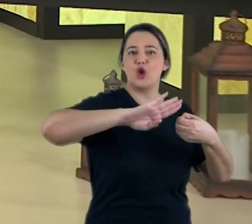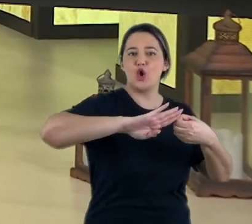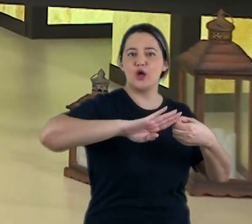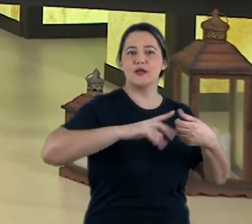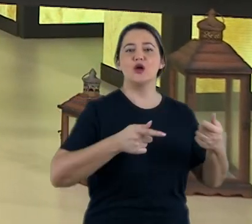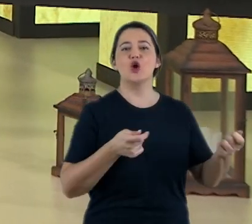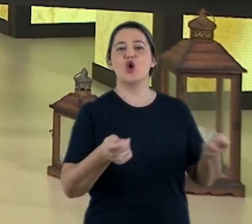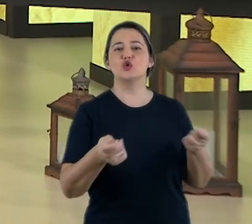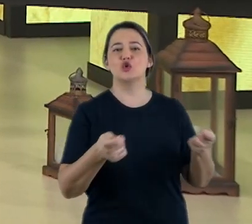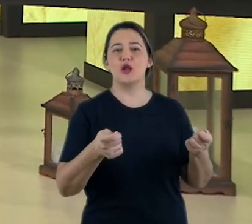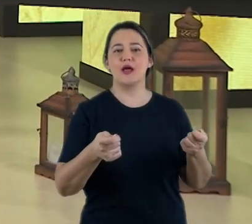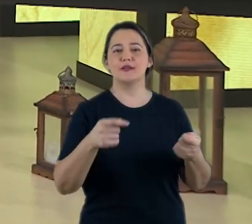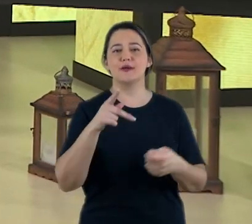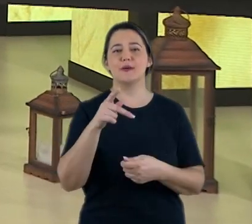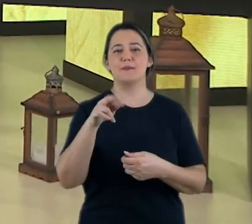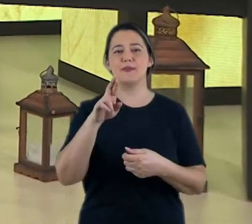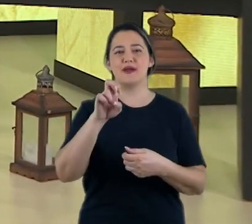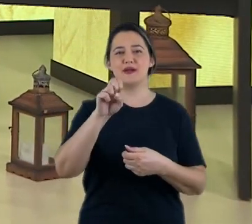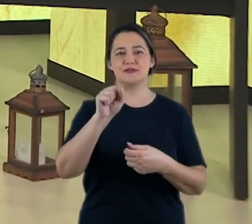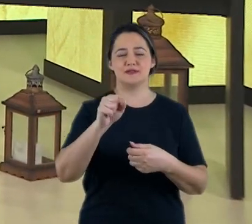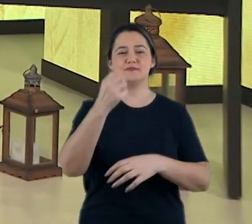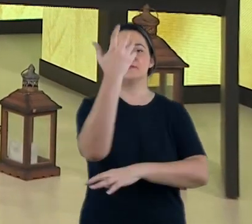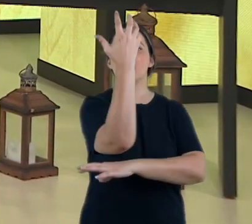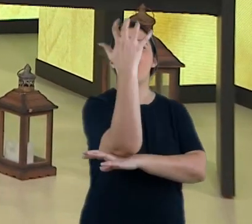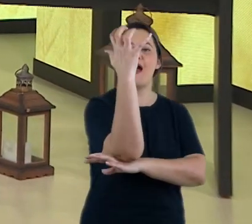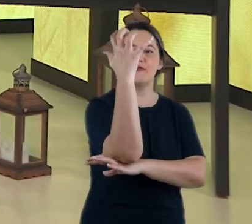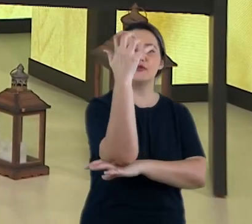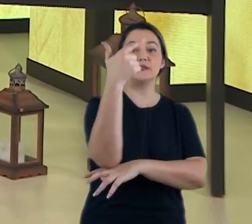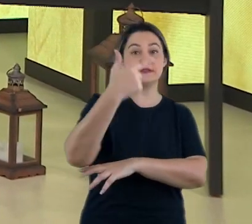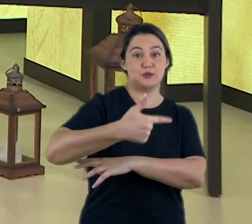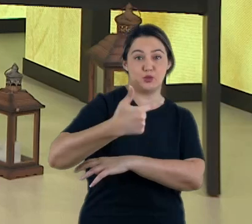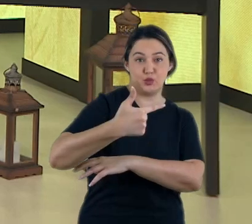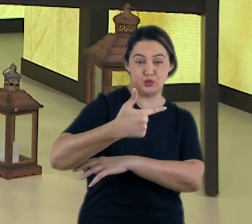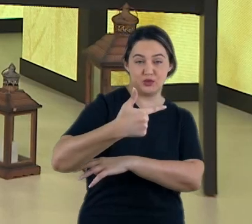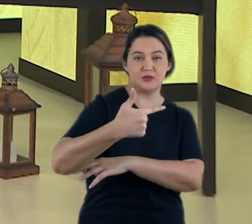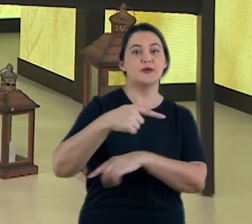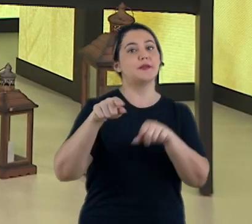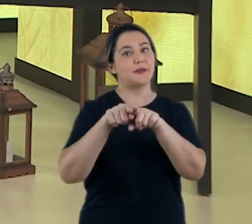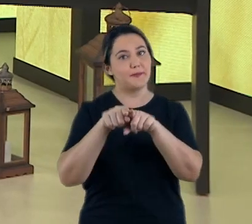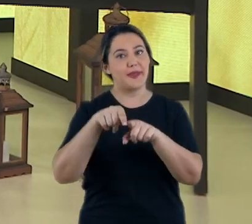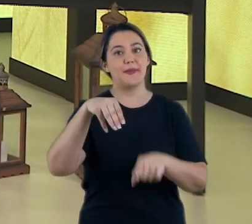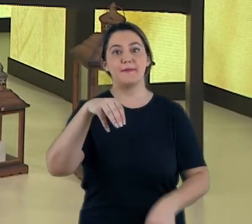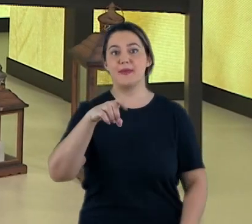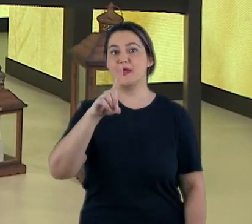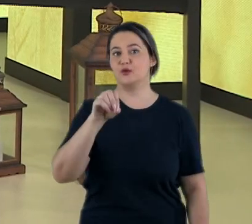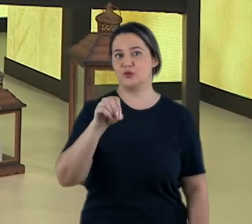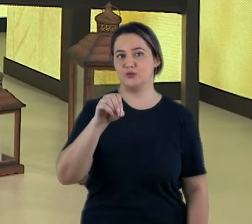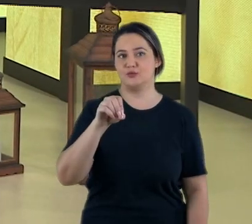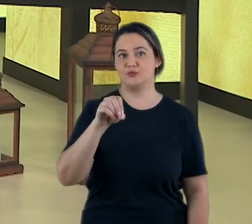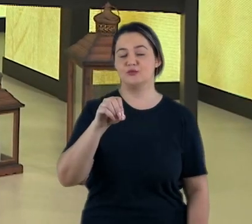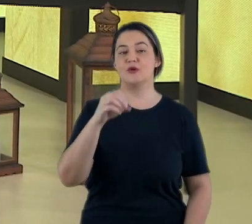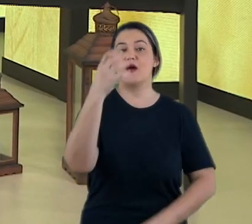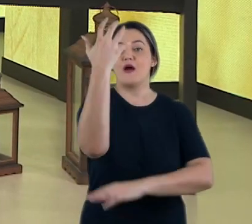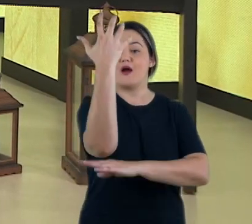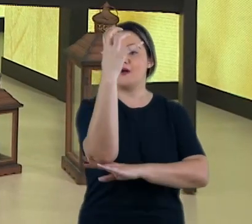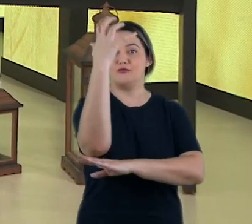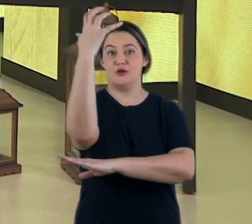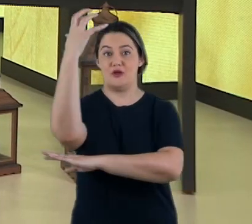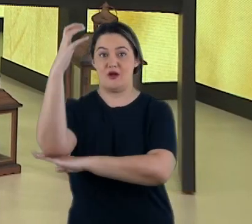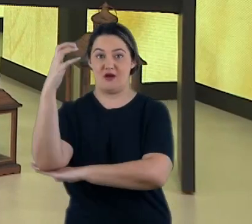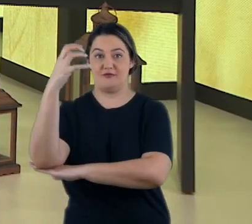controlada pela Pérsia, depois uma segunda árvore, que também seria a Média. As 2 árvores